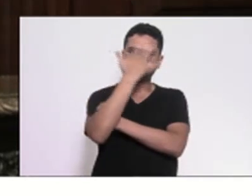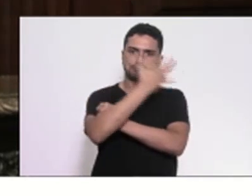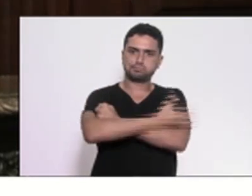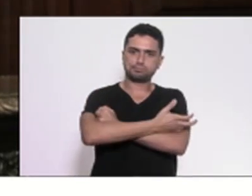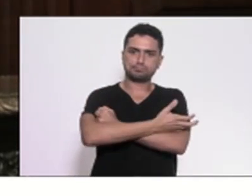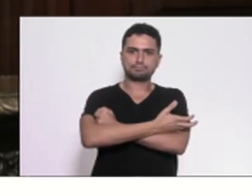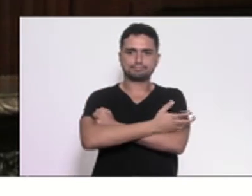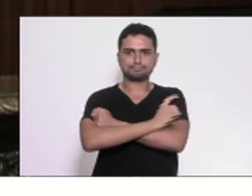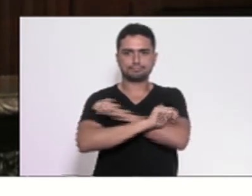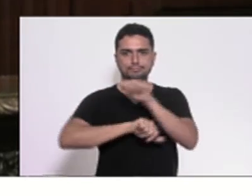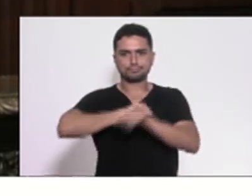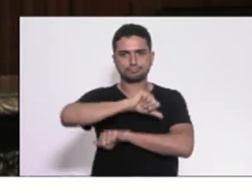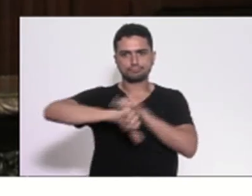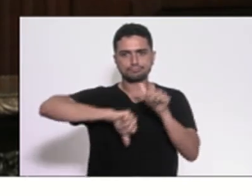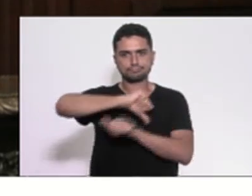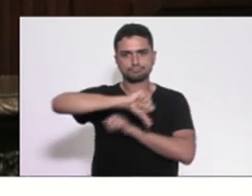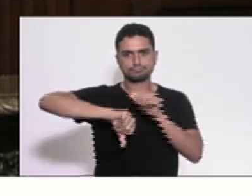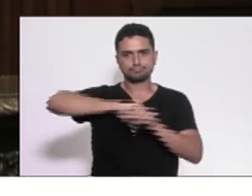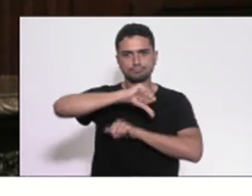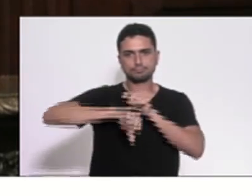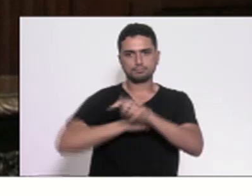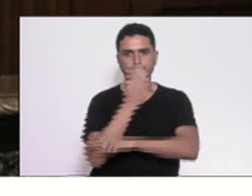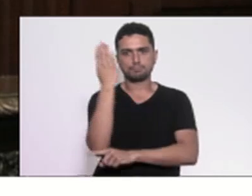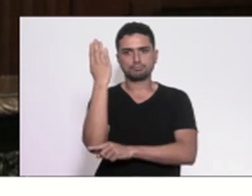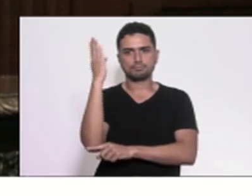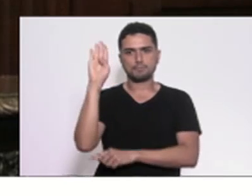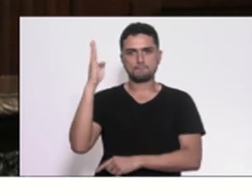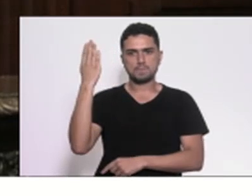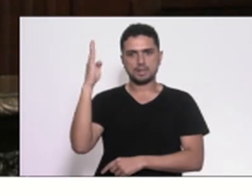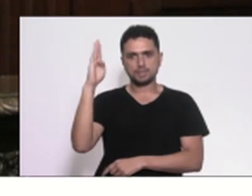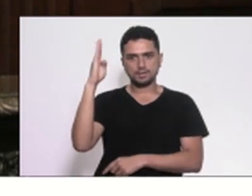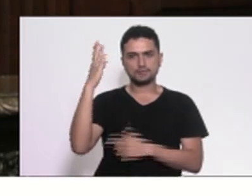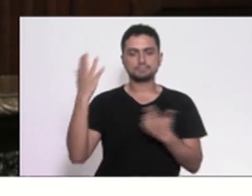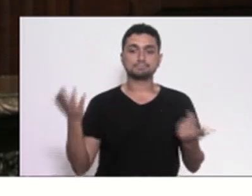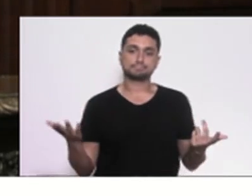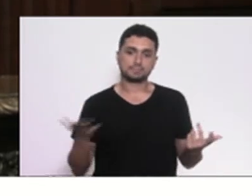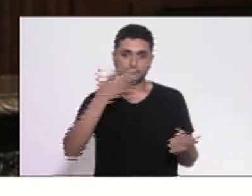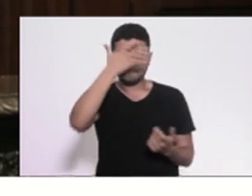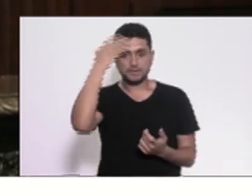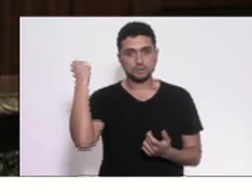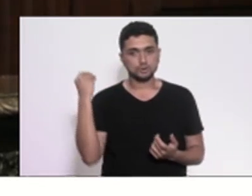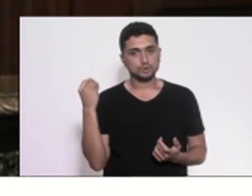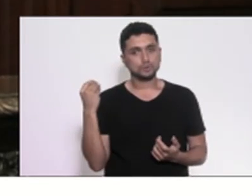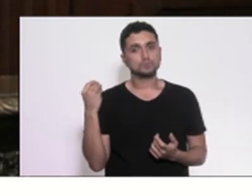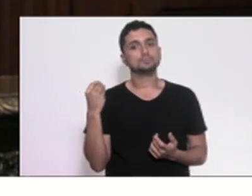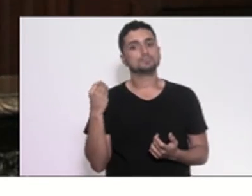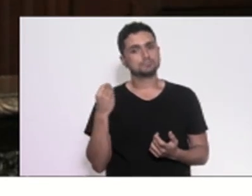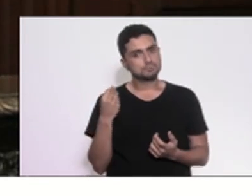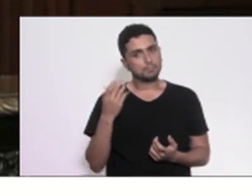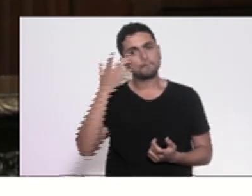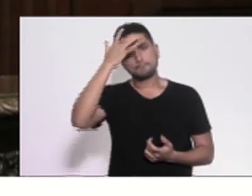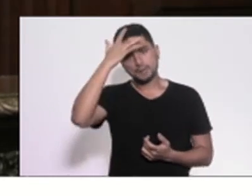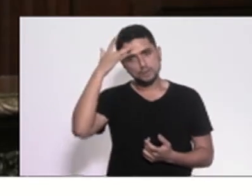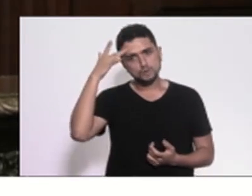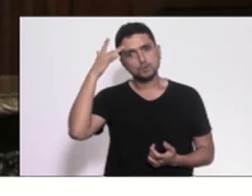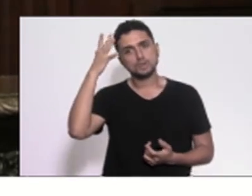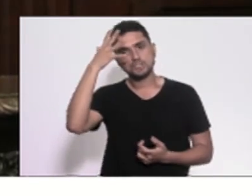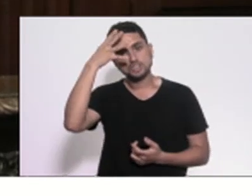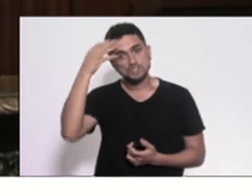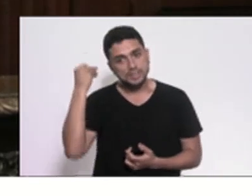disso. Mas mesmo com esse vício de origem, é